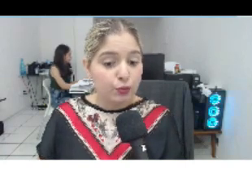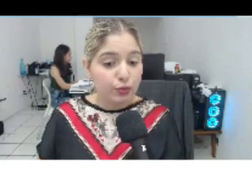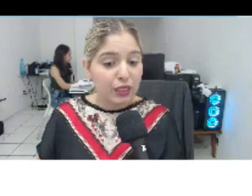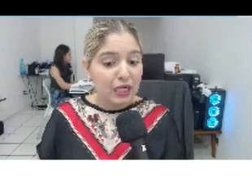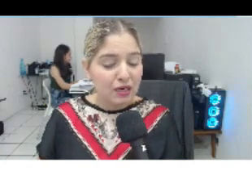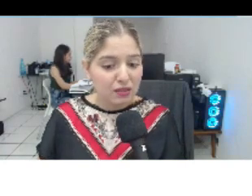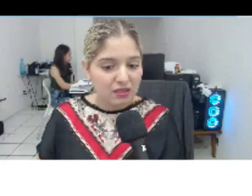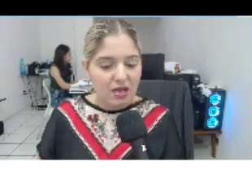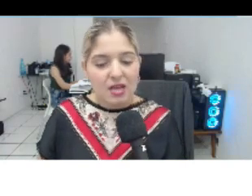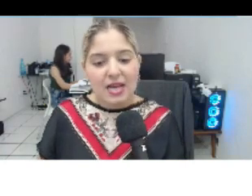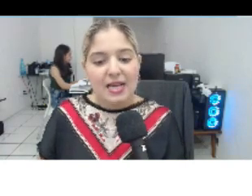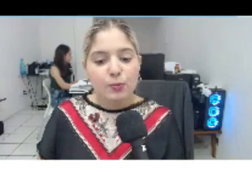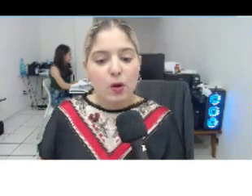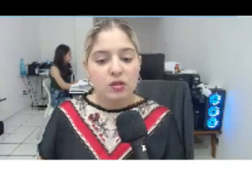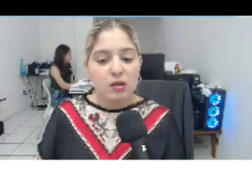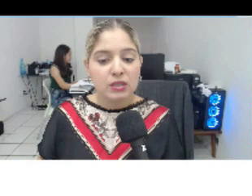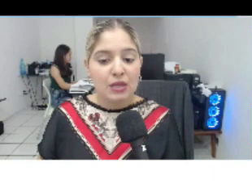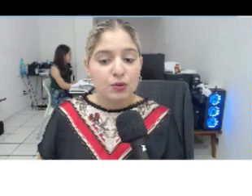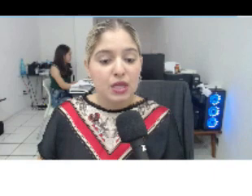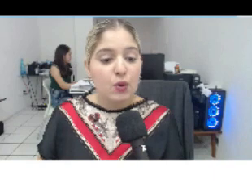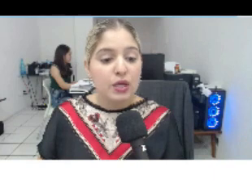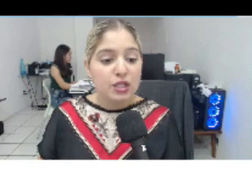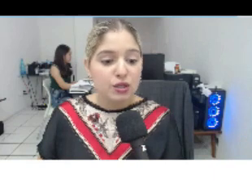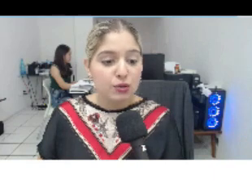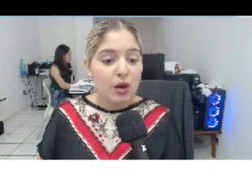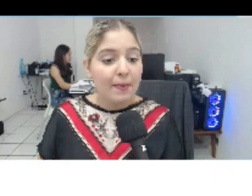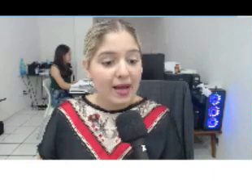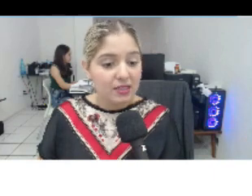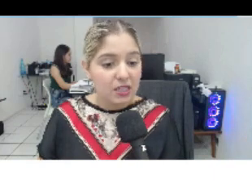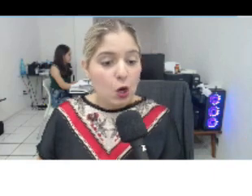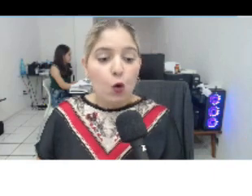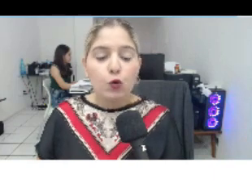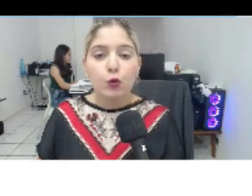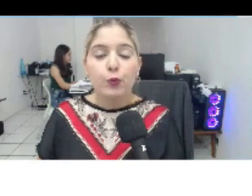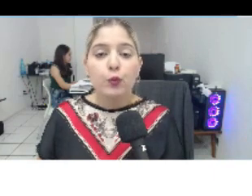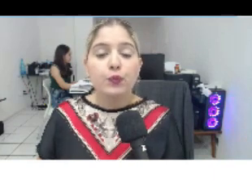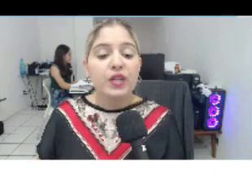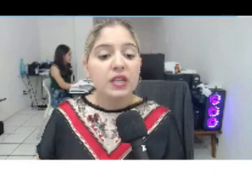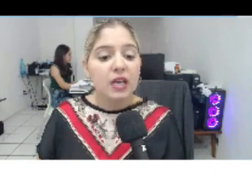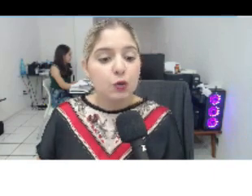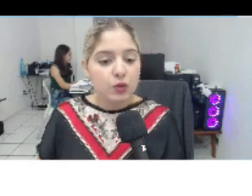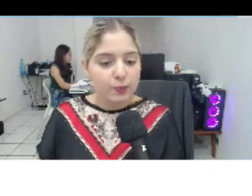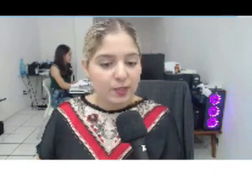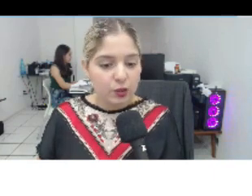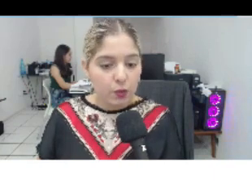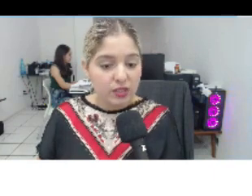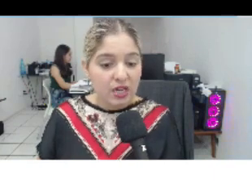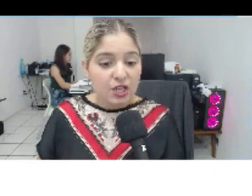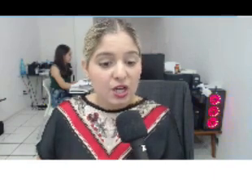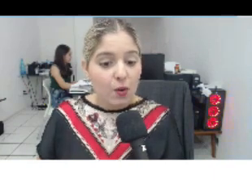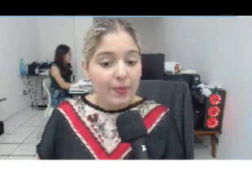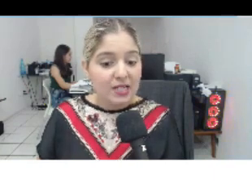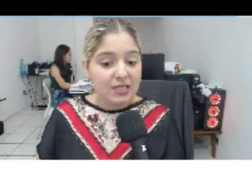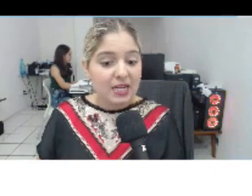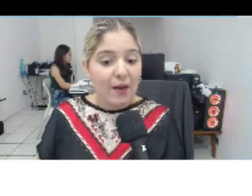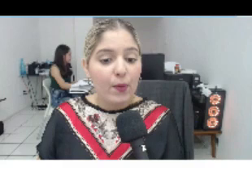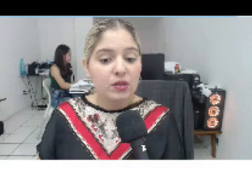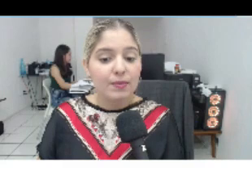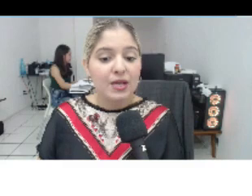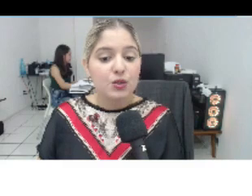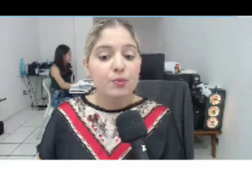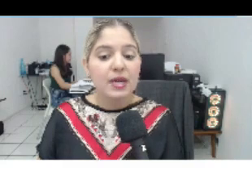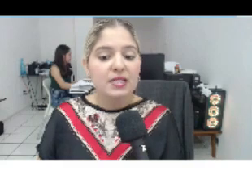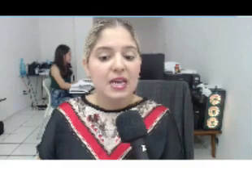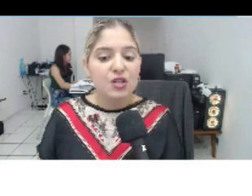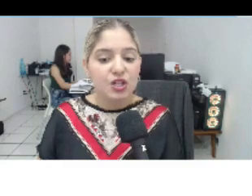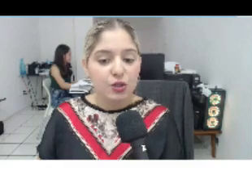matando junto crianças na resposta aos atos terroristas do Hamas. O grupo com 32 pessoas chegou a Brasília após